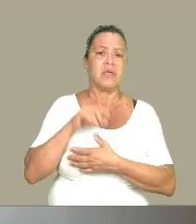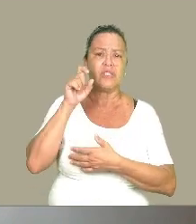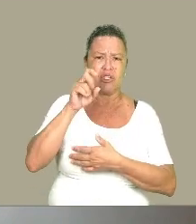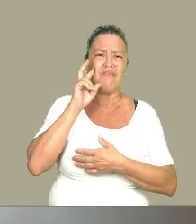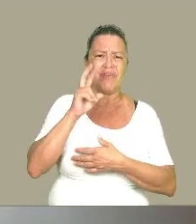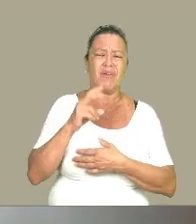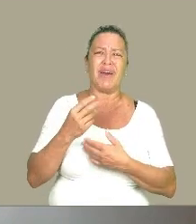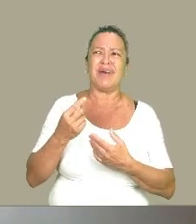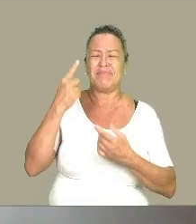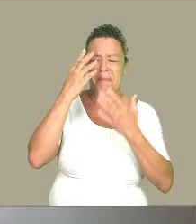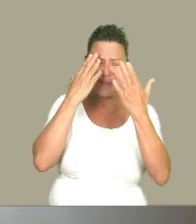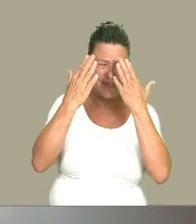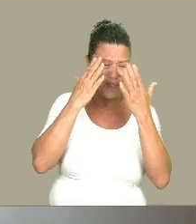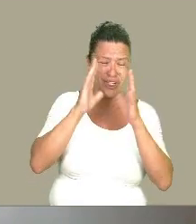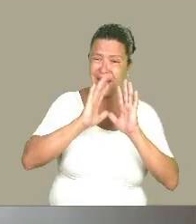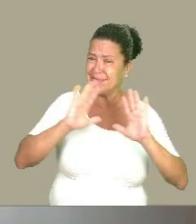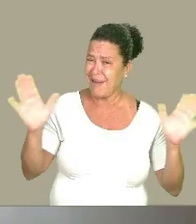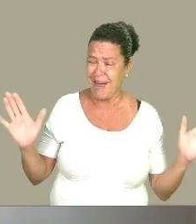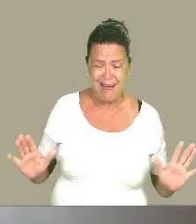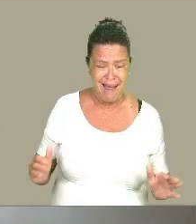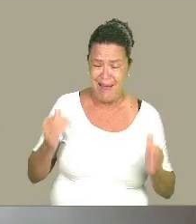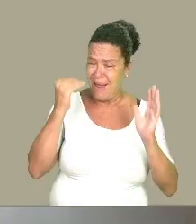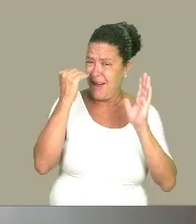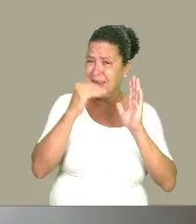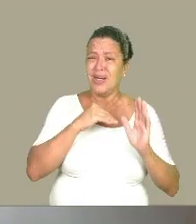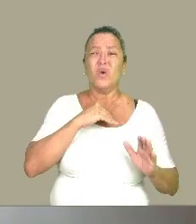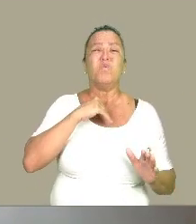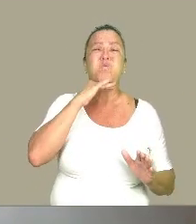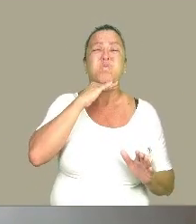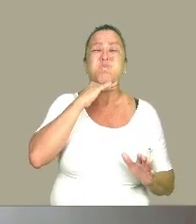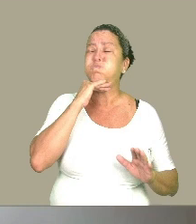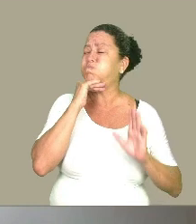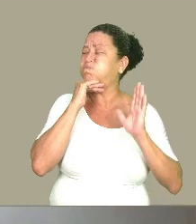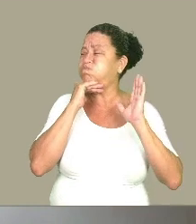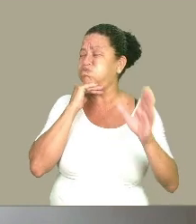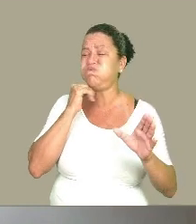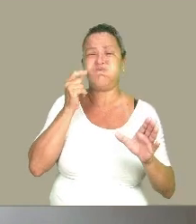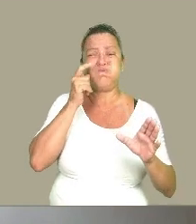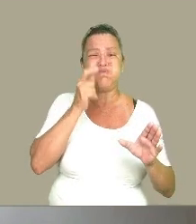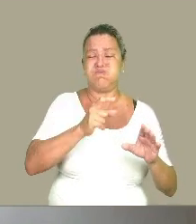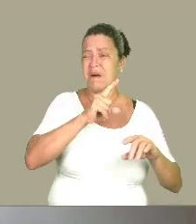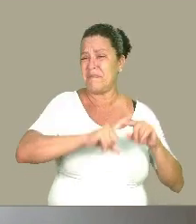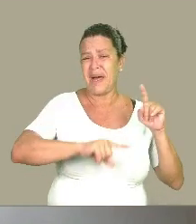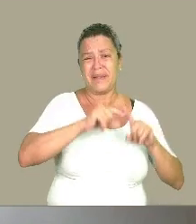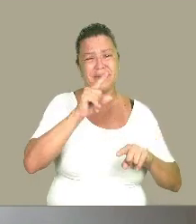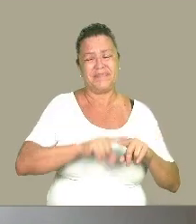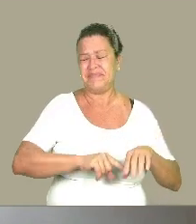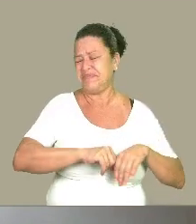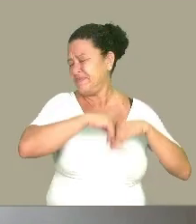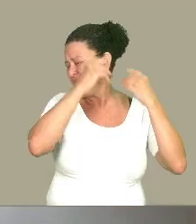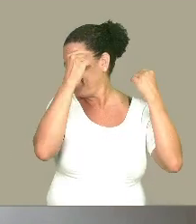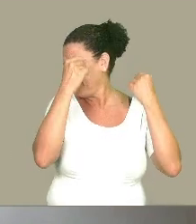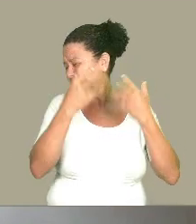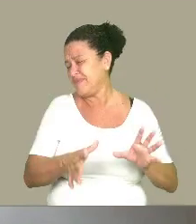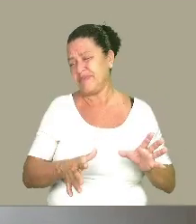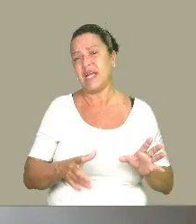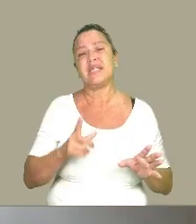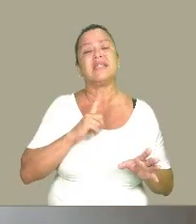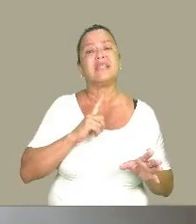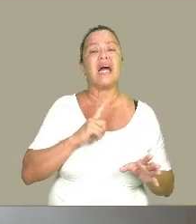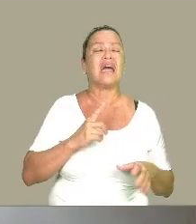desgaste psicológico, seja fruto dos interesses materiais terem se rompido, né? Seja